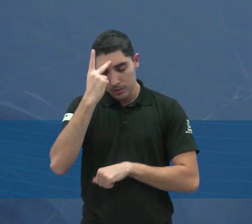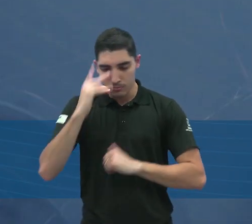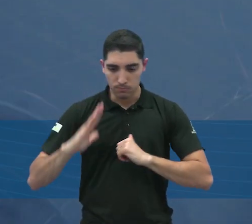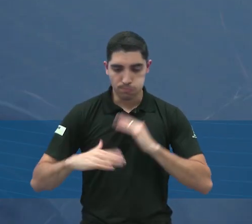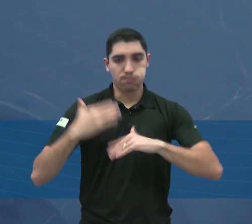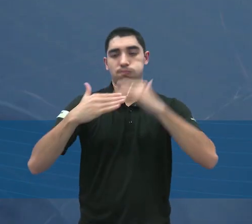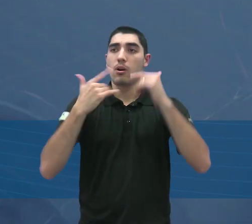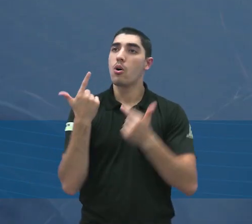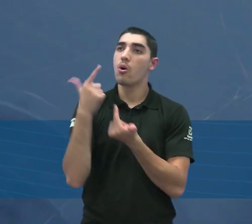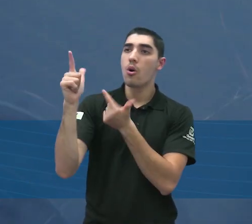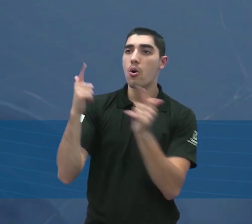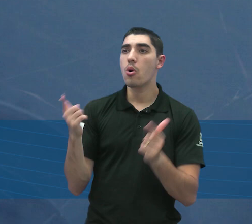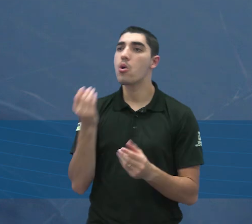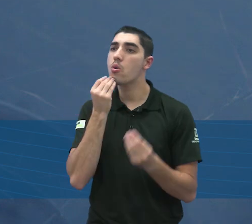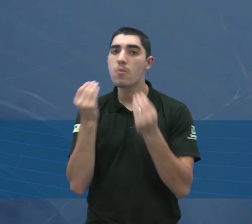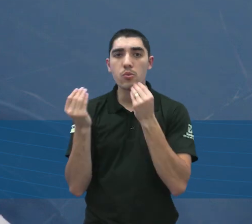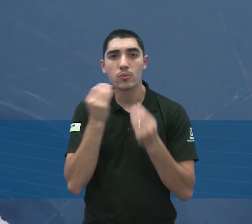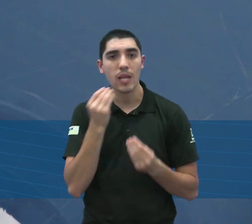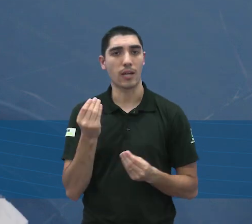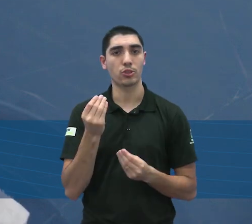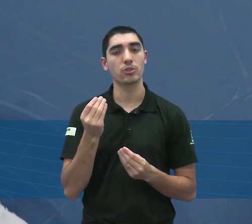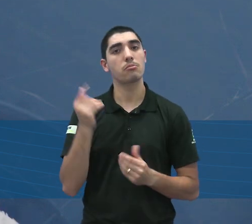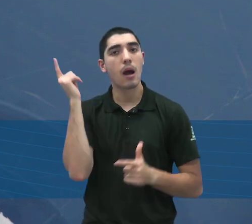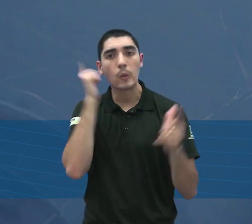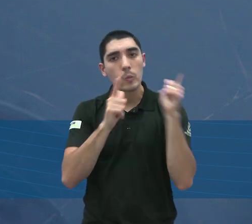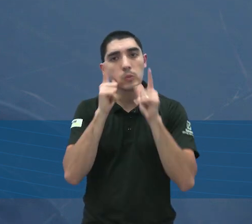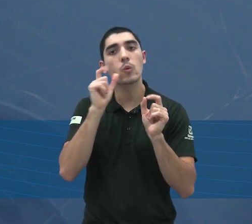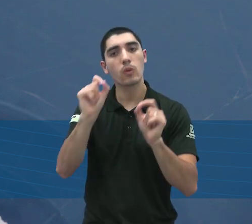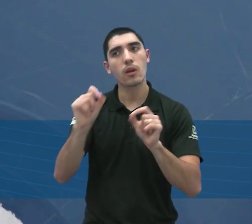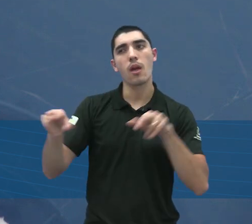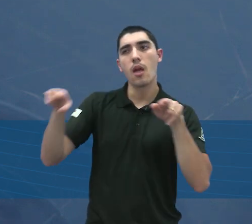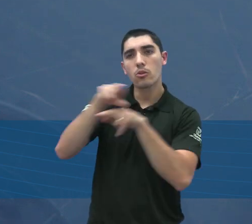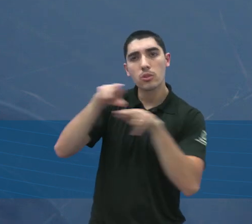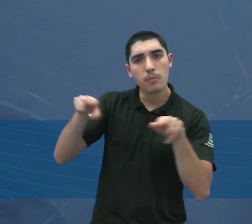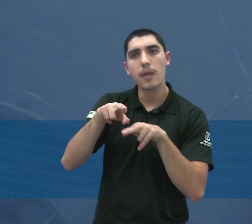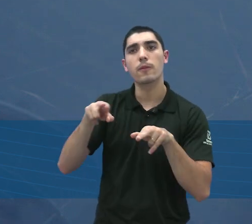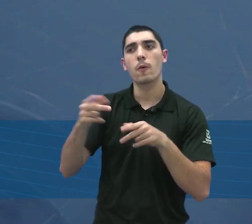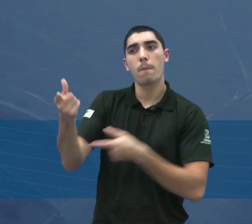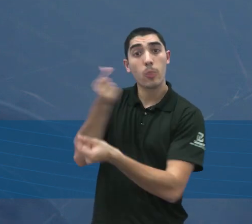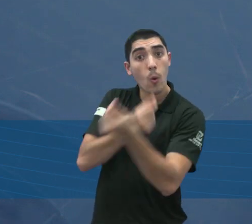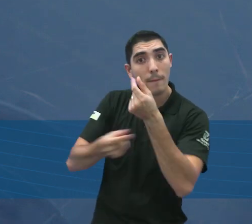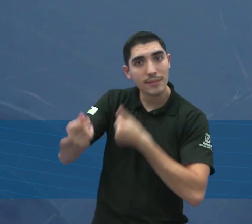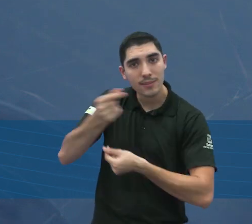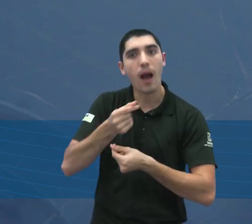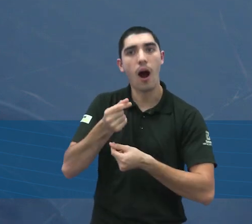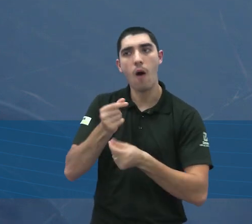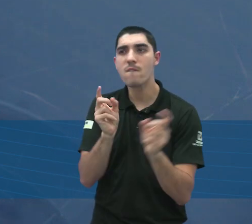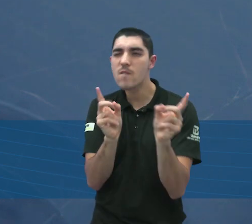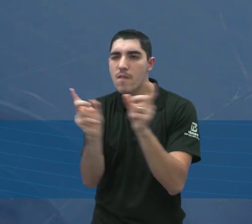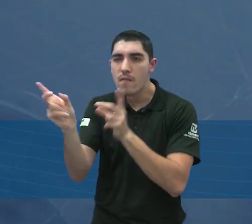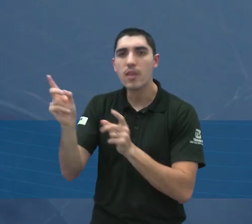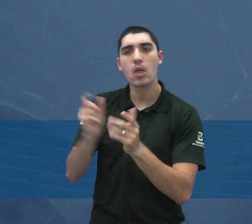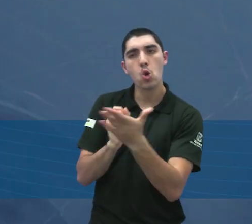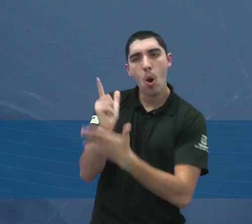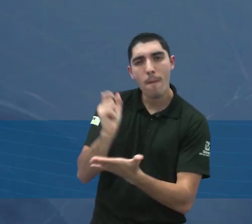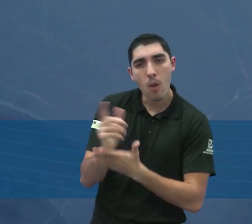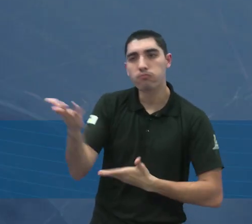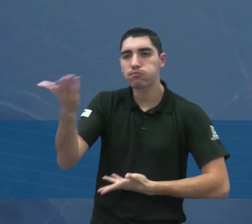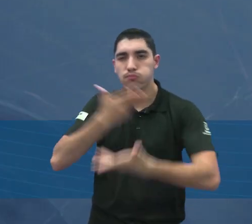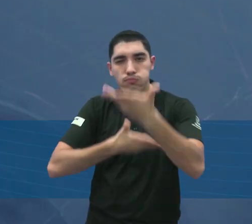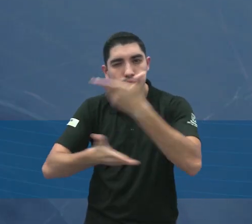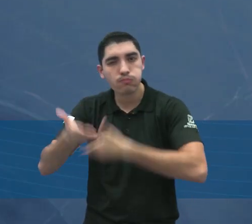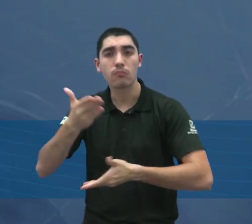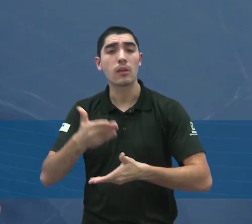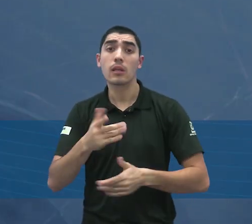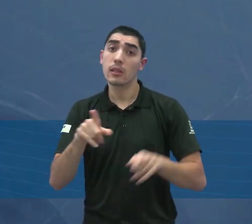novos mercados e evoluir nessas relações comerciais mais amplas, né? Não tão fechadas, digamos assim, com